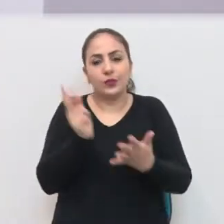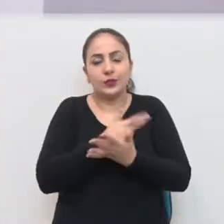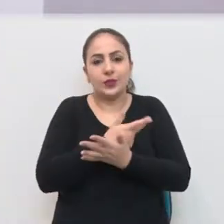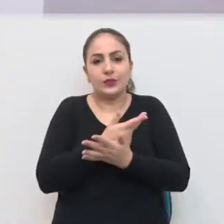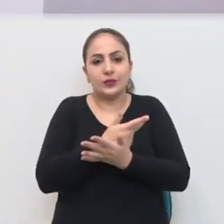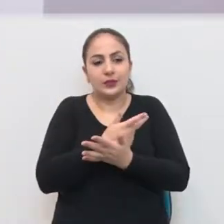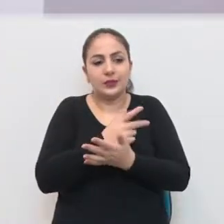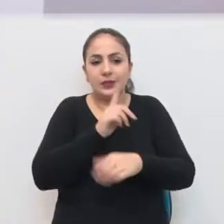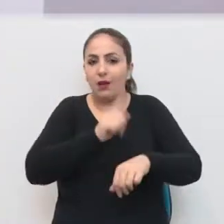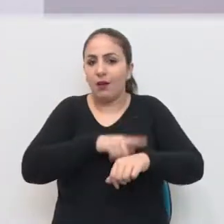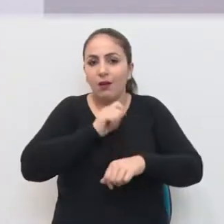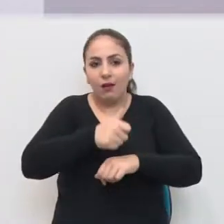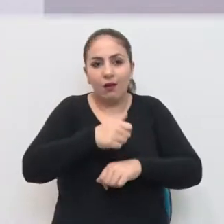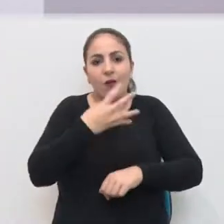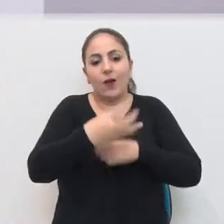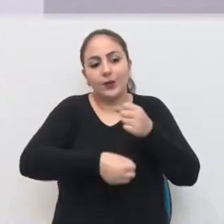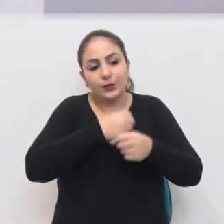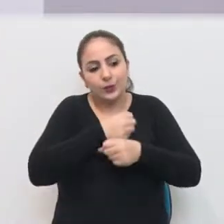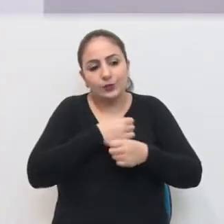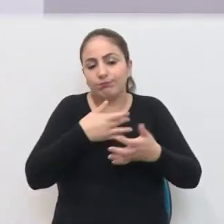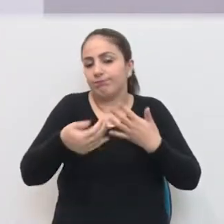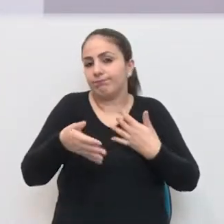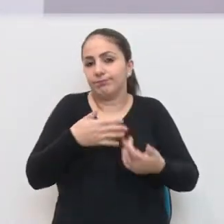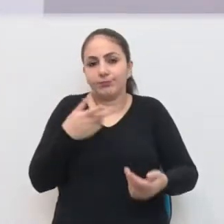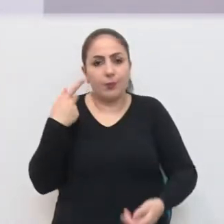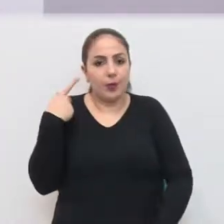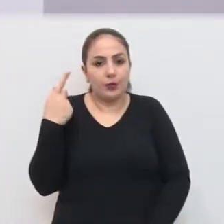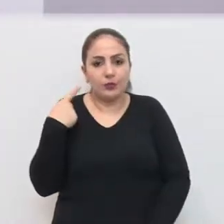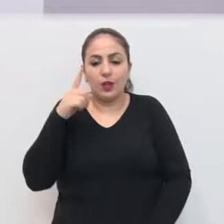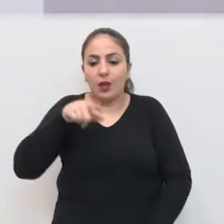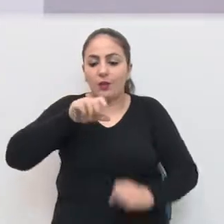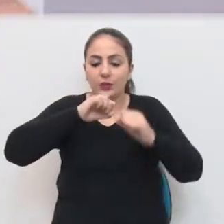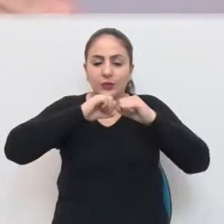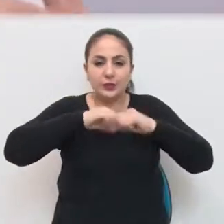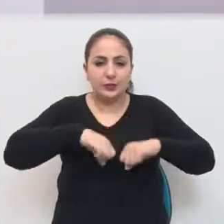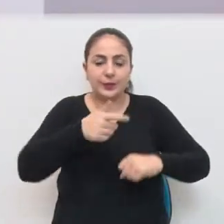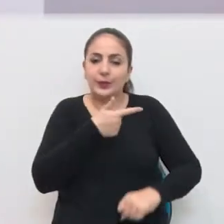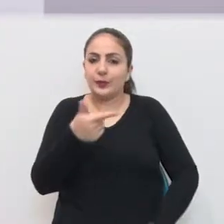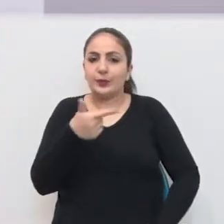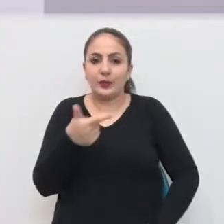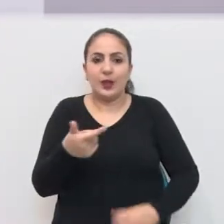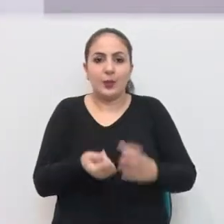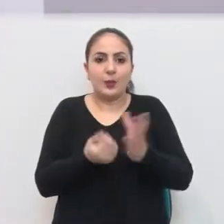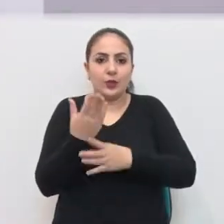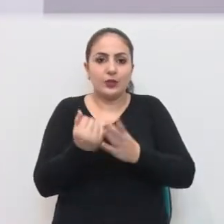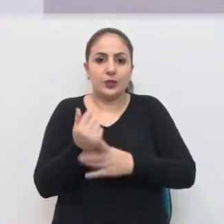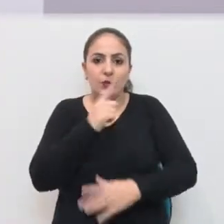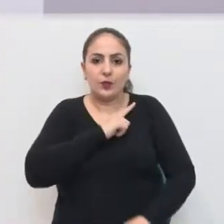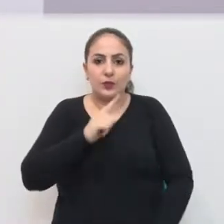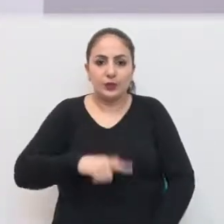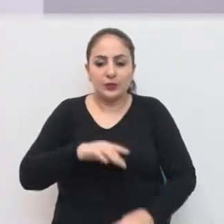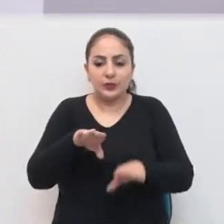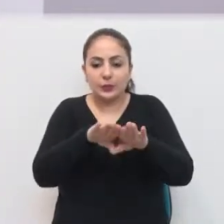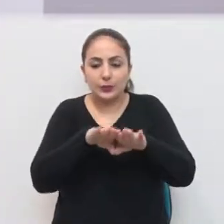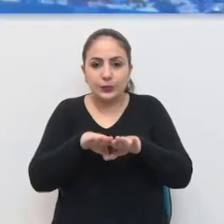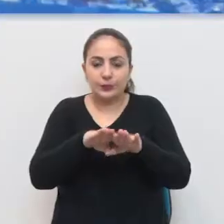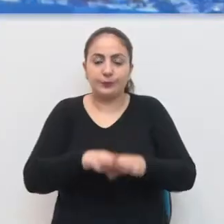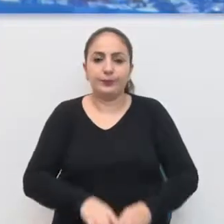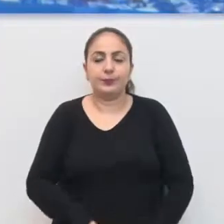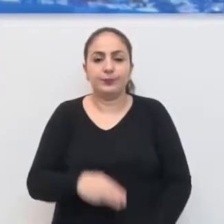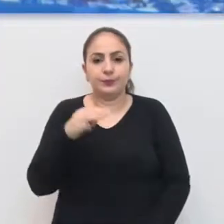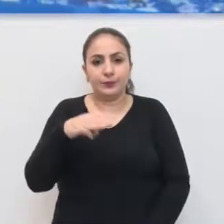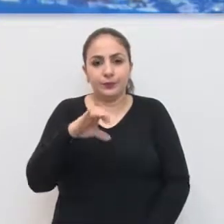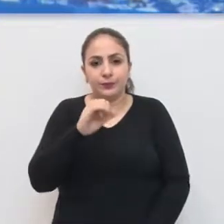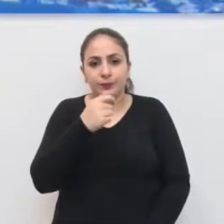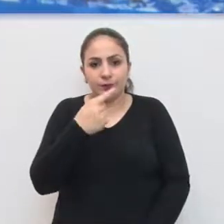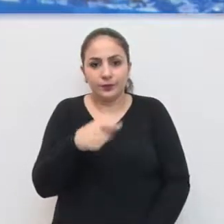ocorre repentinamente a cada 4 anos, independente do partido. É um sistema que não produz governabilidade e estabilidade.